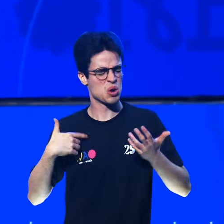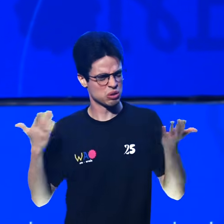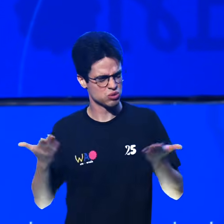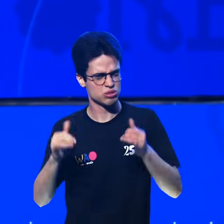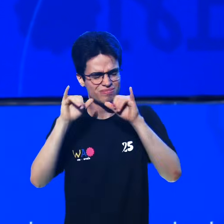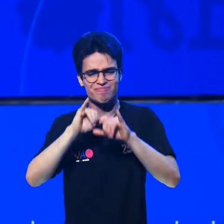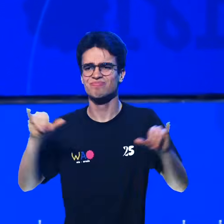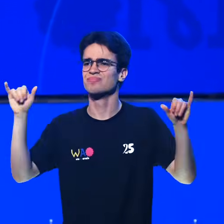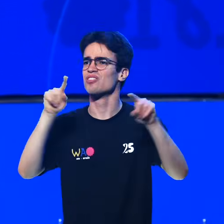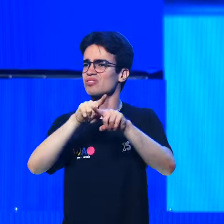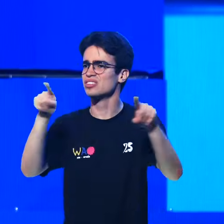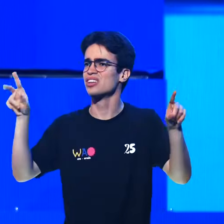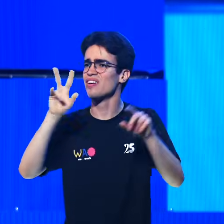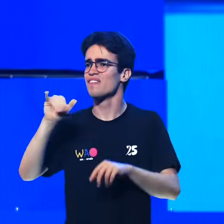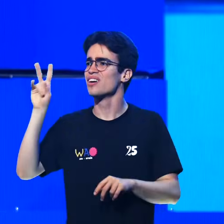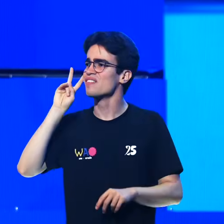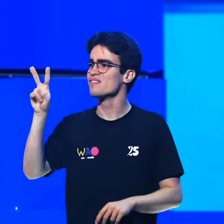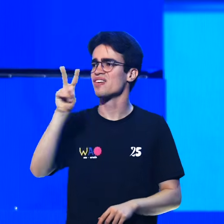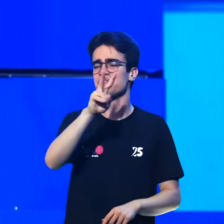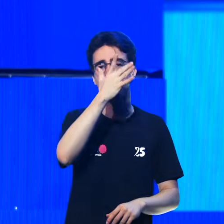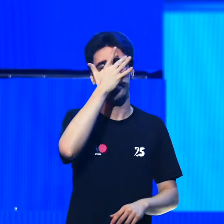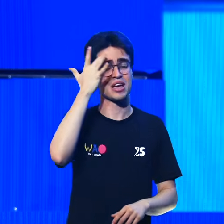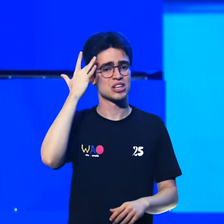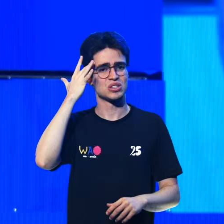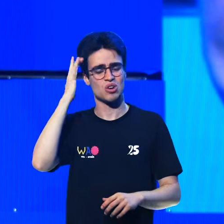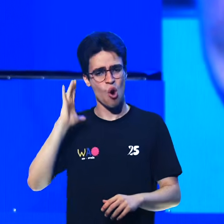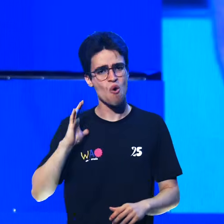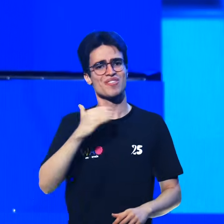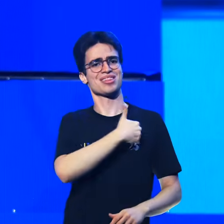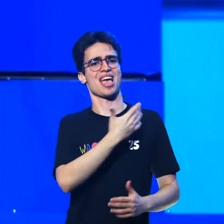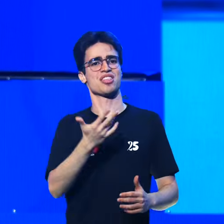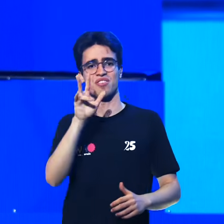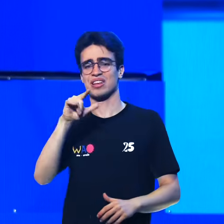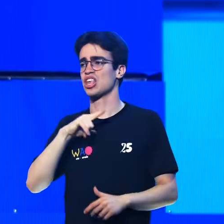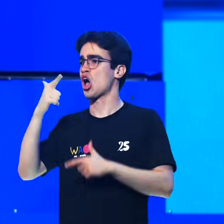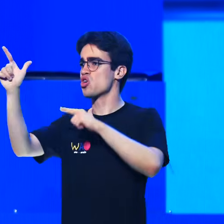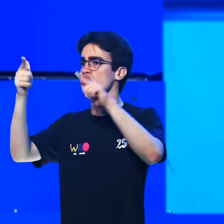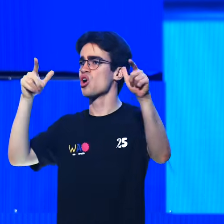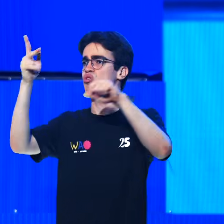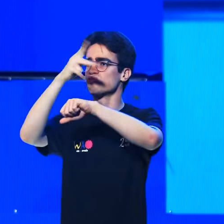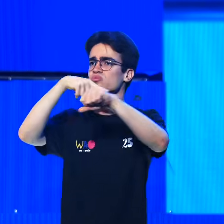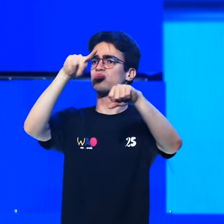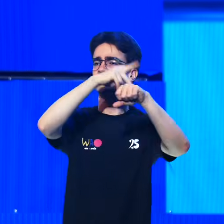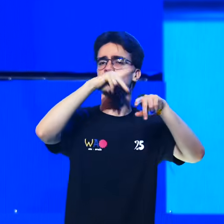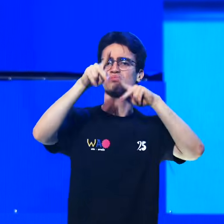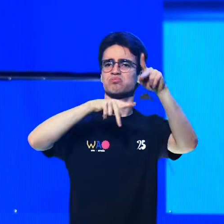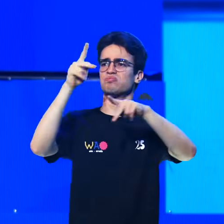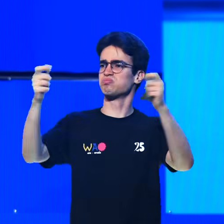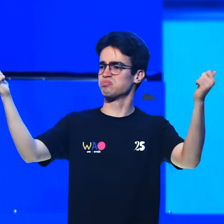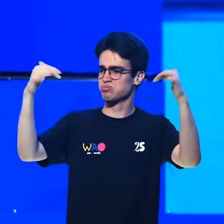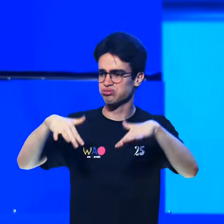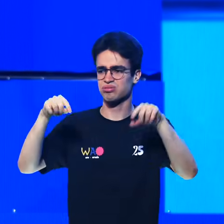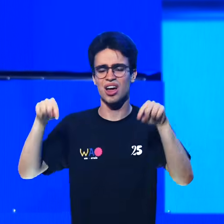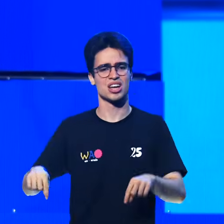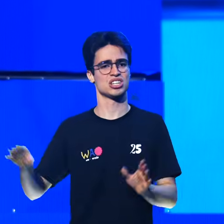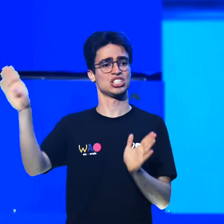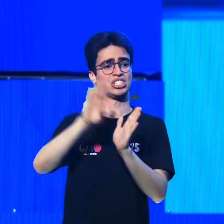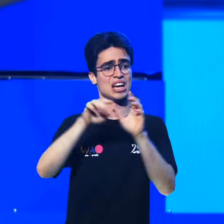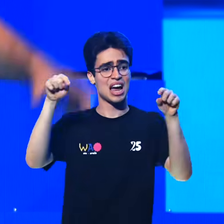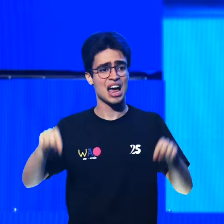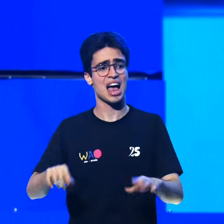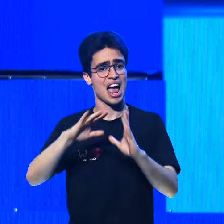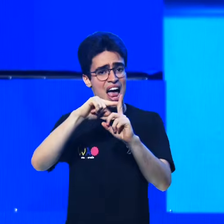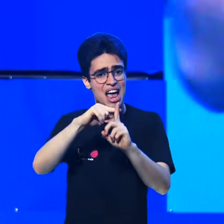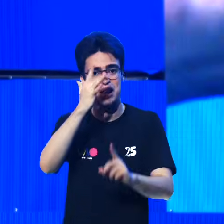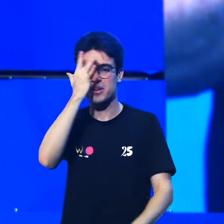igreja. Vocês verão pessoas se convertendo, que vão vir de outros povos, vão vir do mundão, vão chegar na tua igreja,